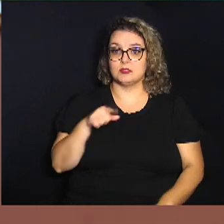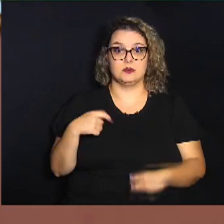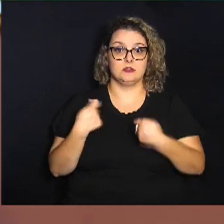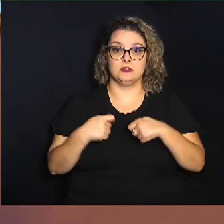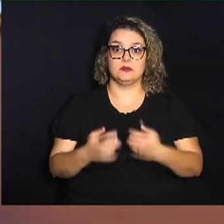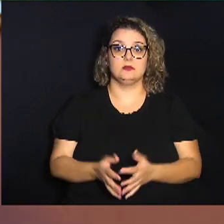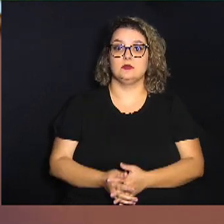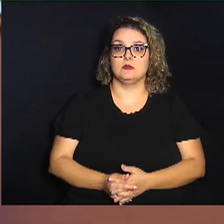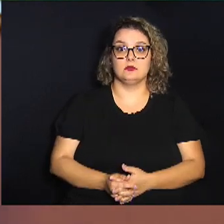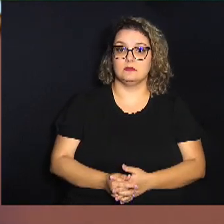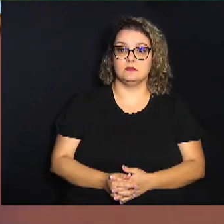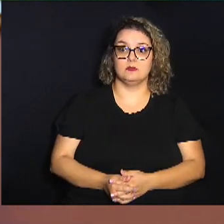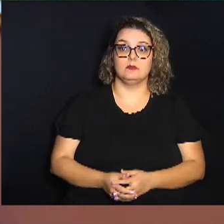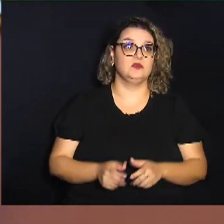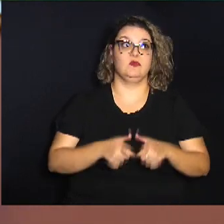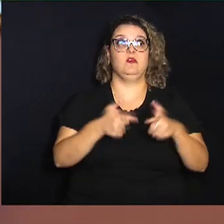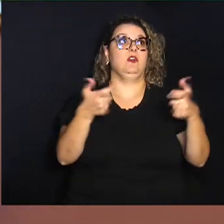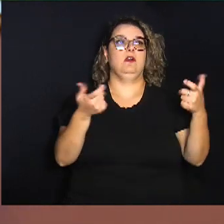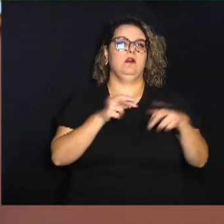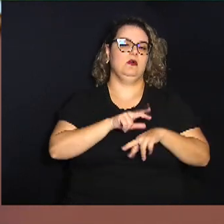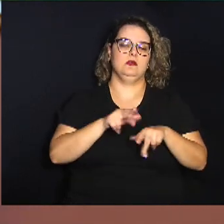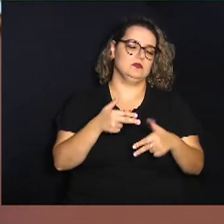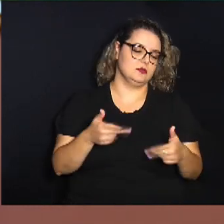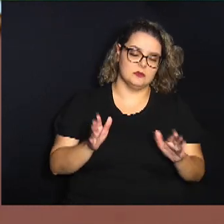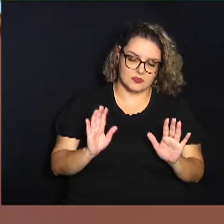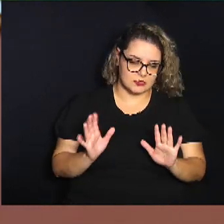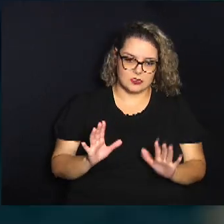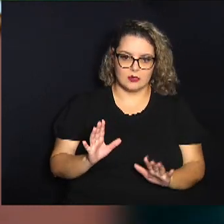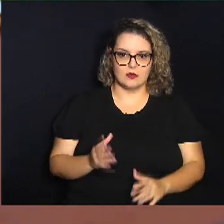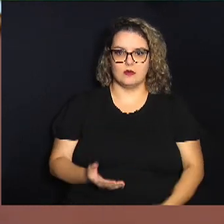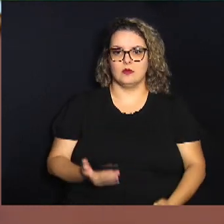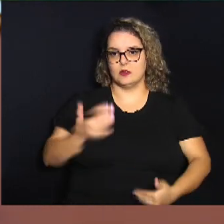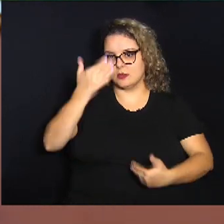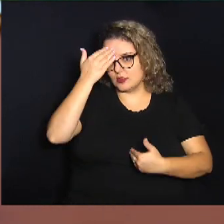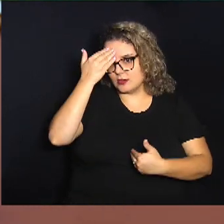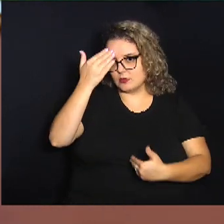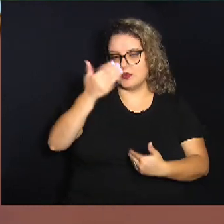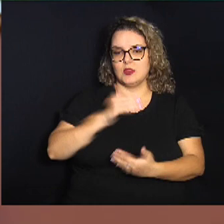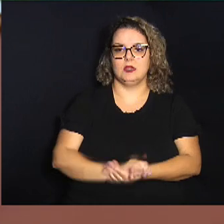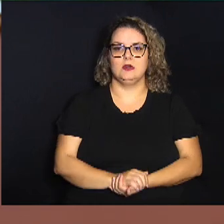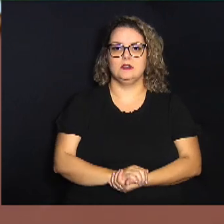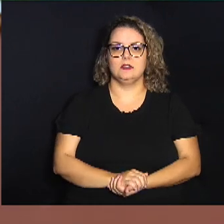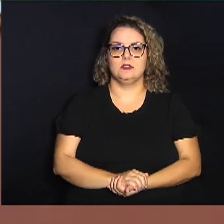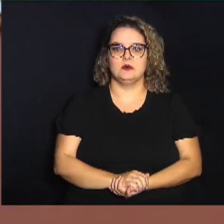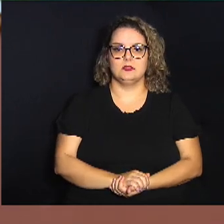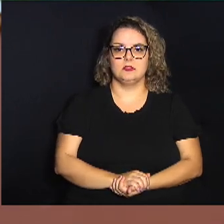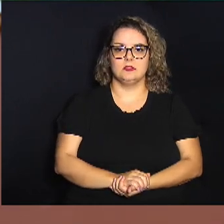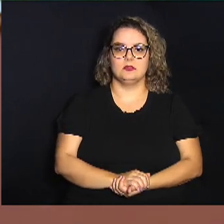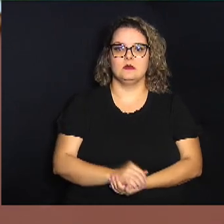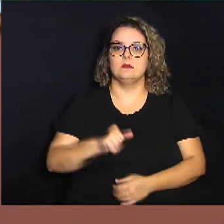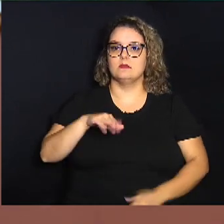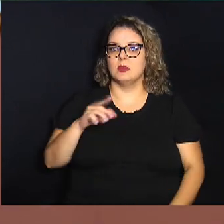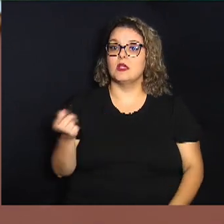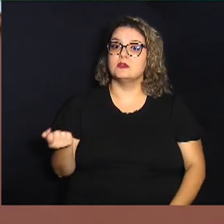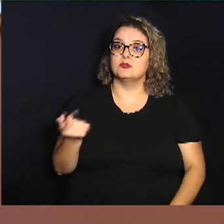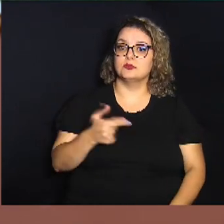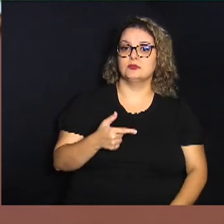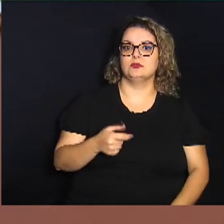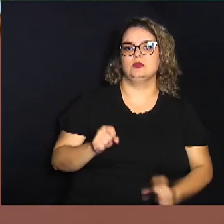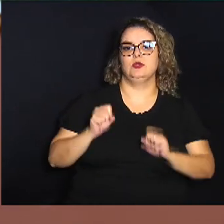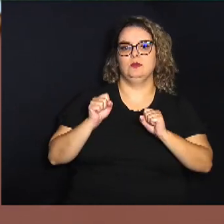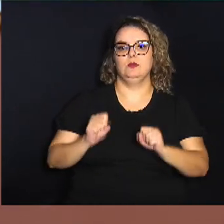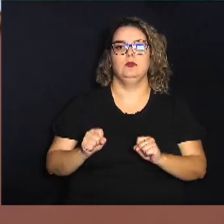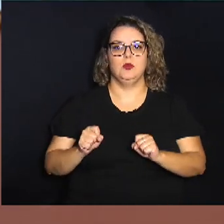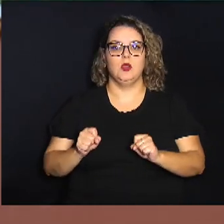tom mais. então, meu agradecimento, ele vai muito além do que eu possa,